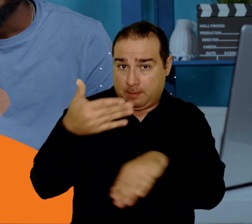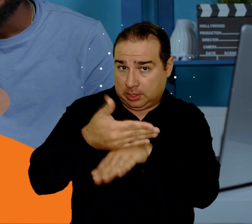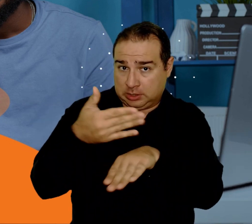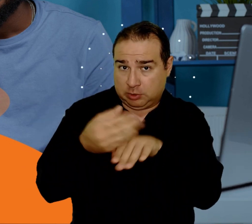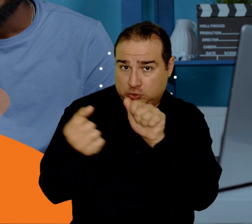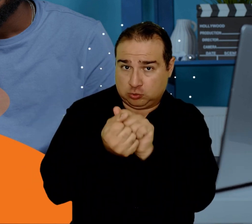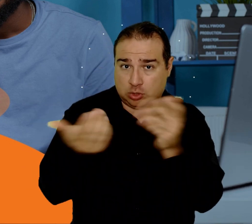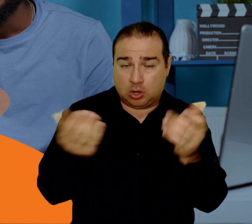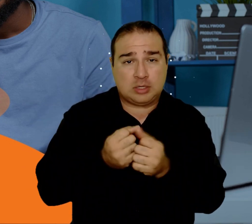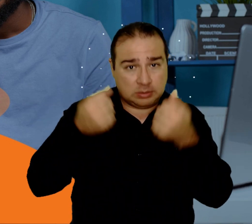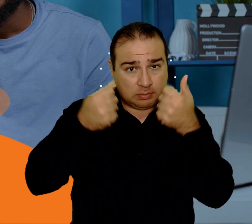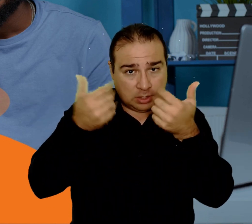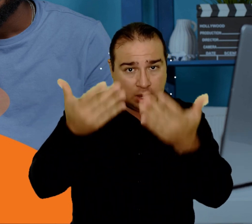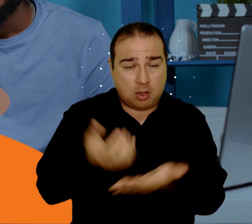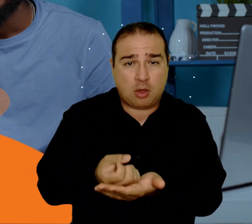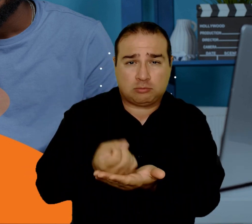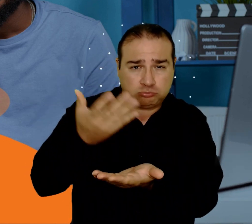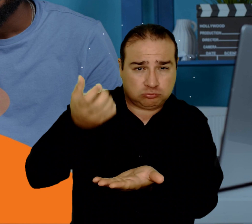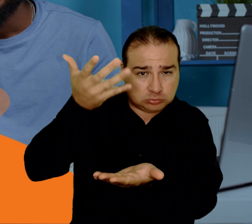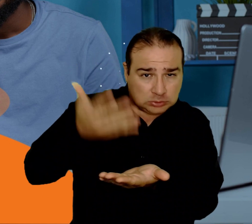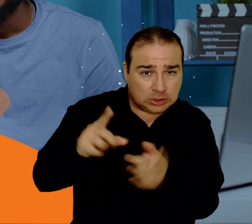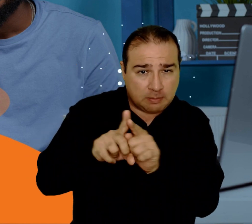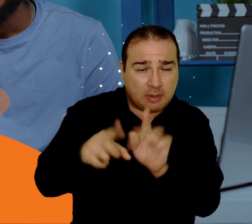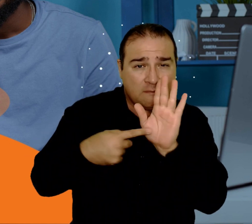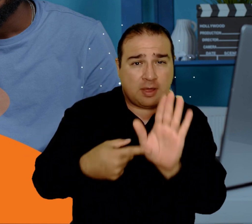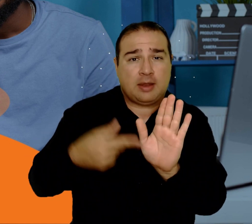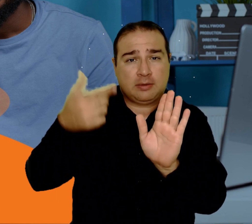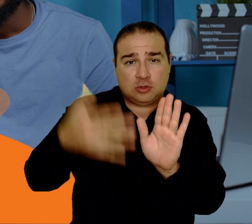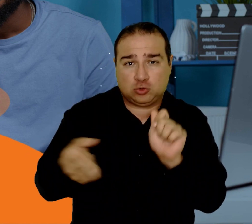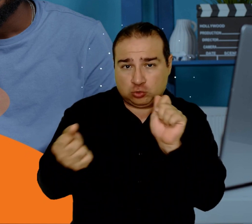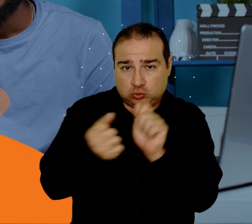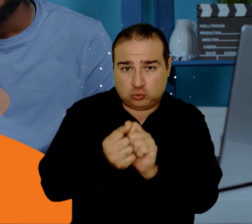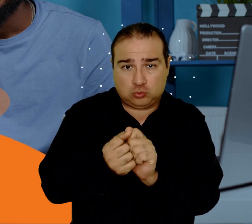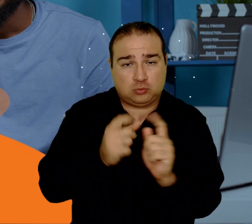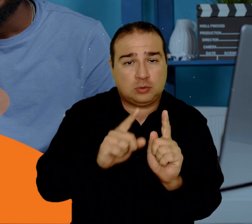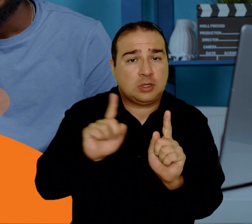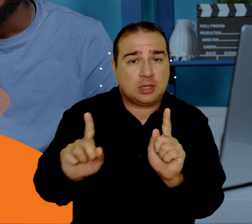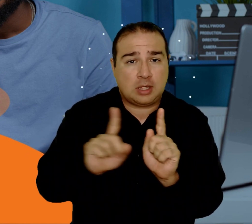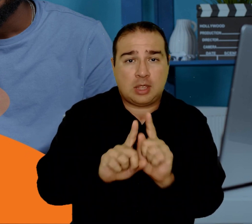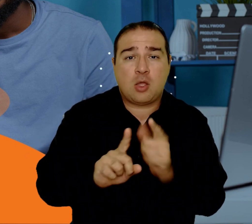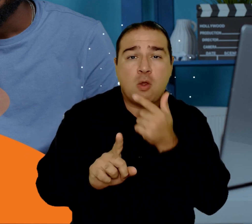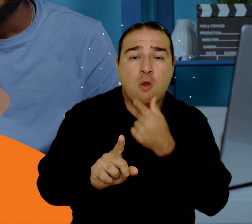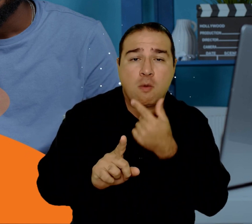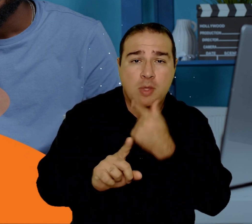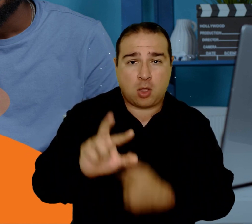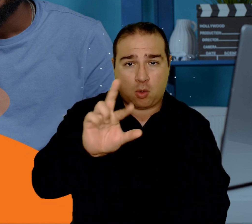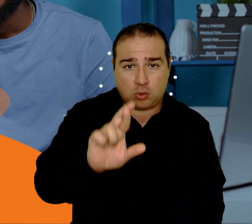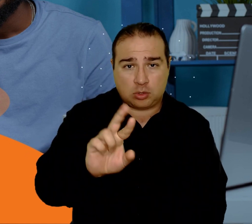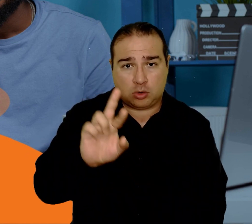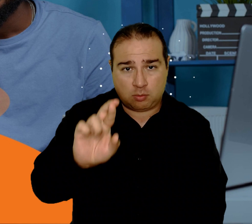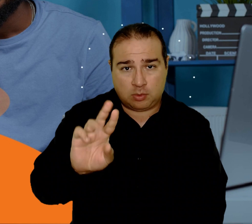para participar deste podcast hoje, eu tenho a honra de me juntar ao Rodrigo